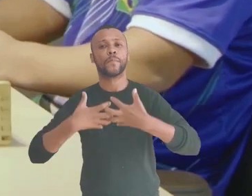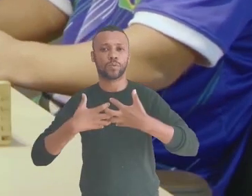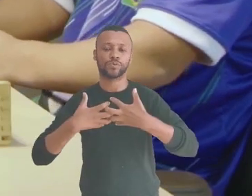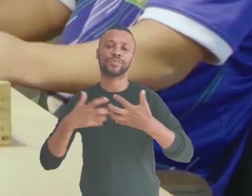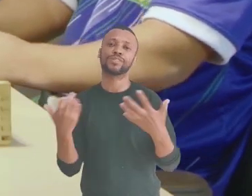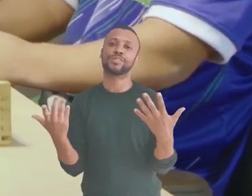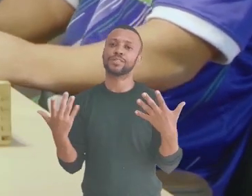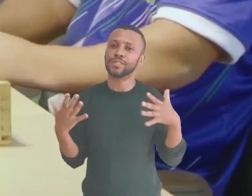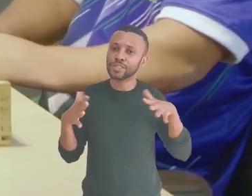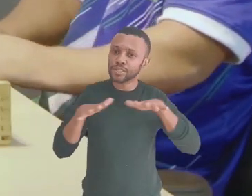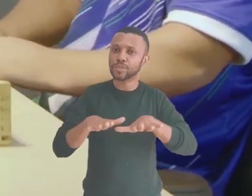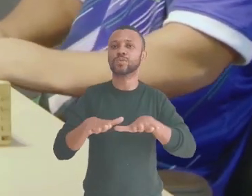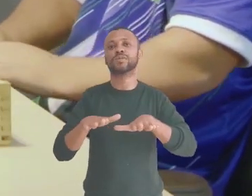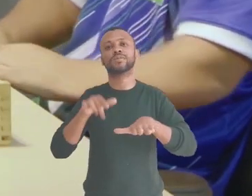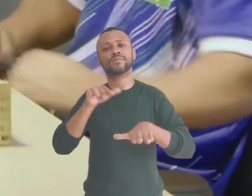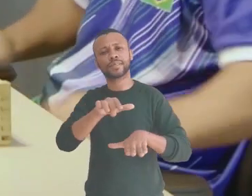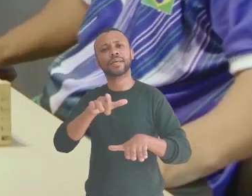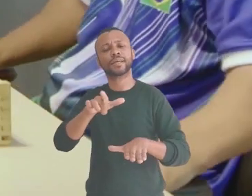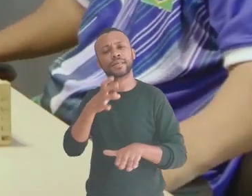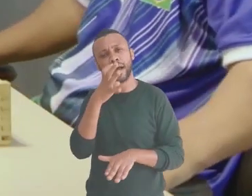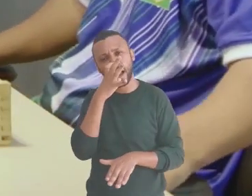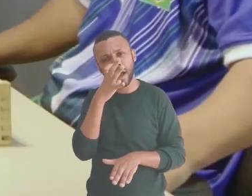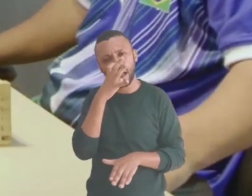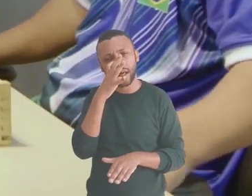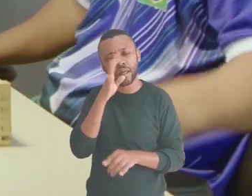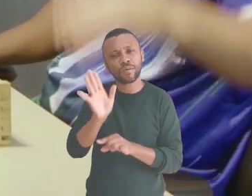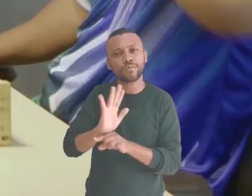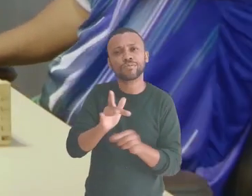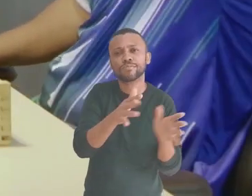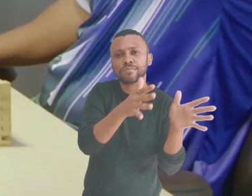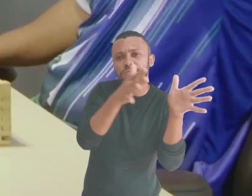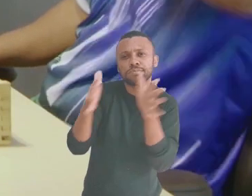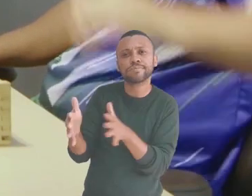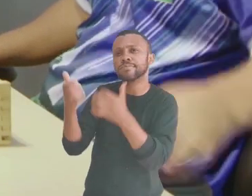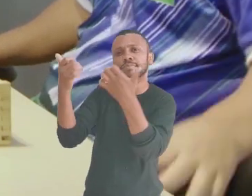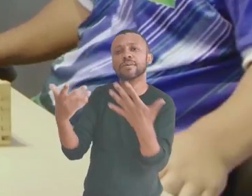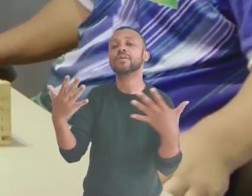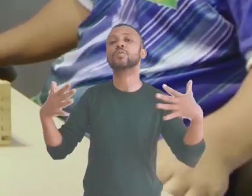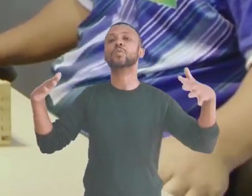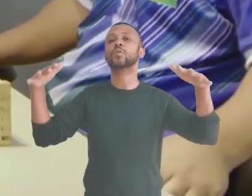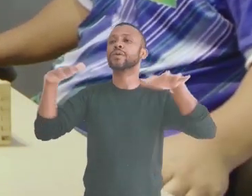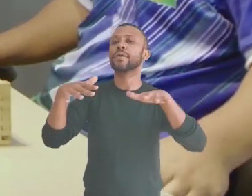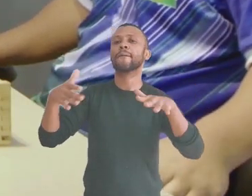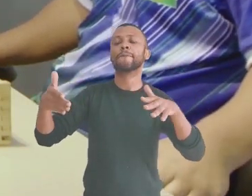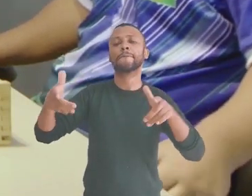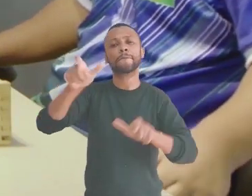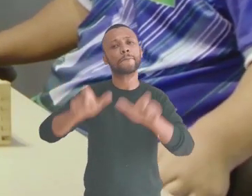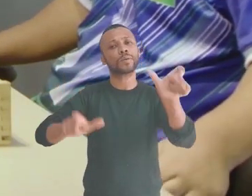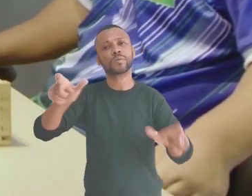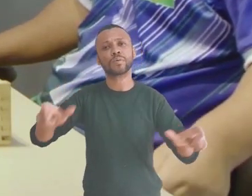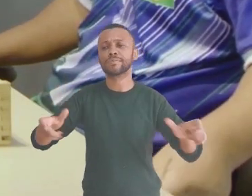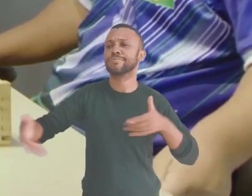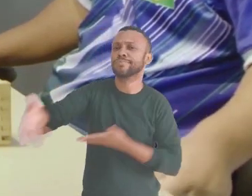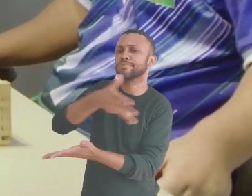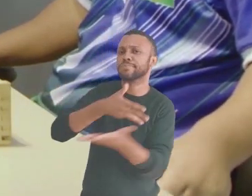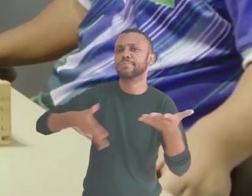tem essa vocação, que está ouvindo a gente, está falando sobre incluir pessoas diferentes de tudo que é jeito, né? Graças a Deus